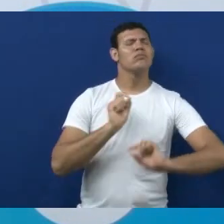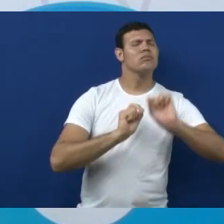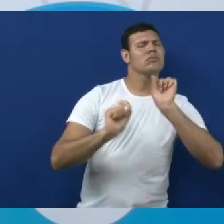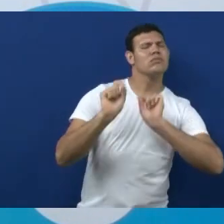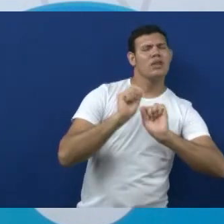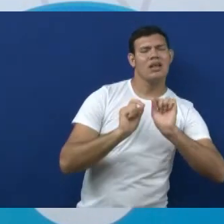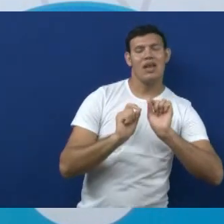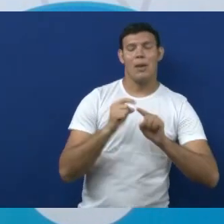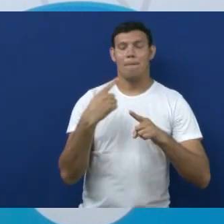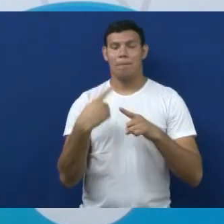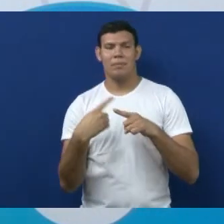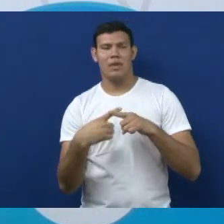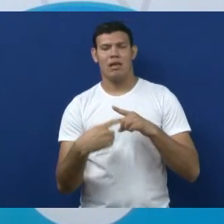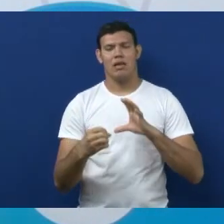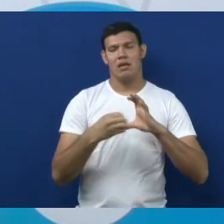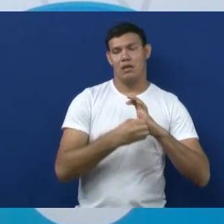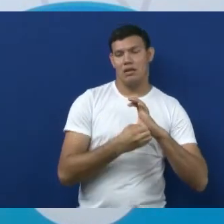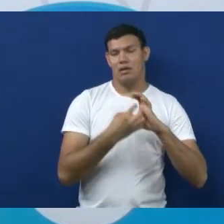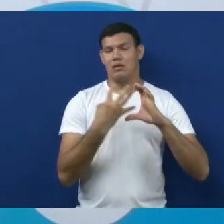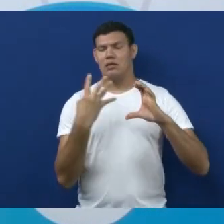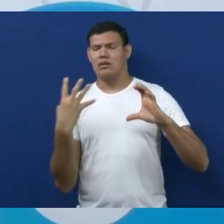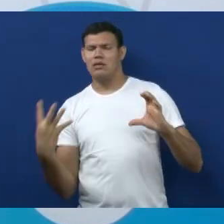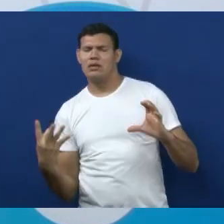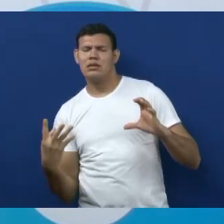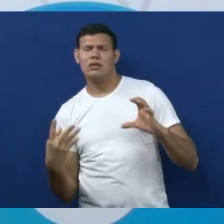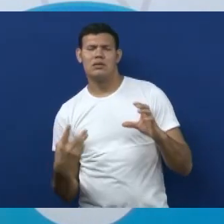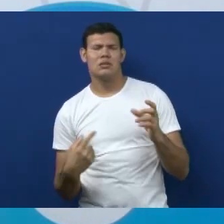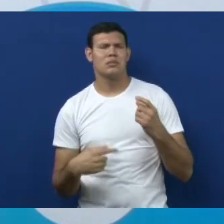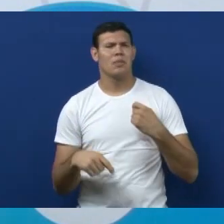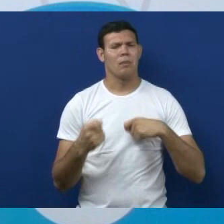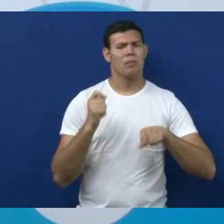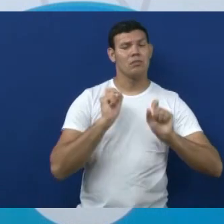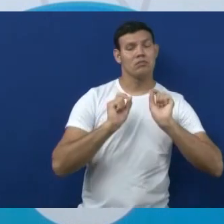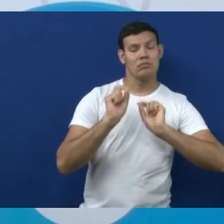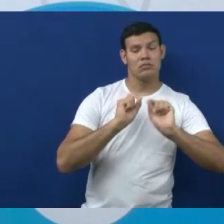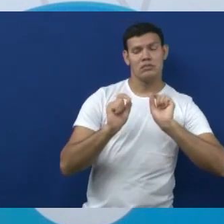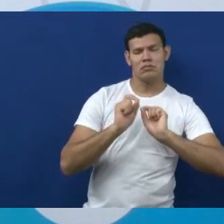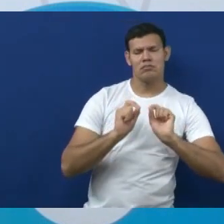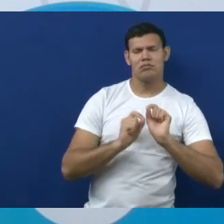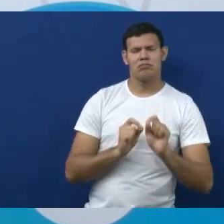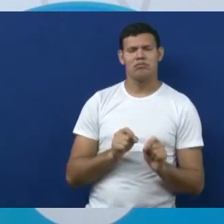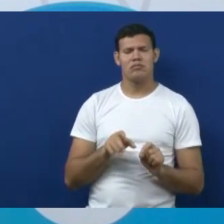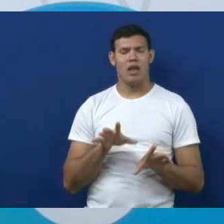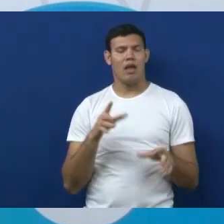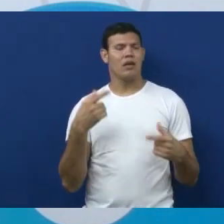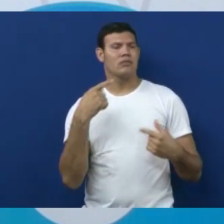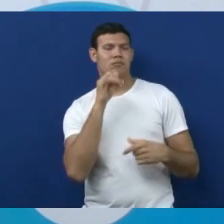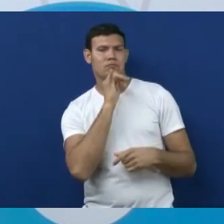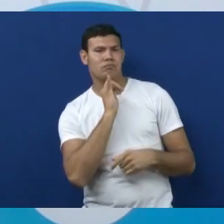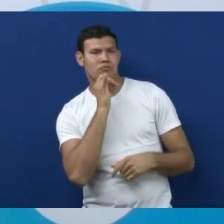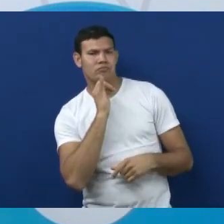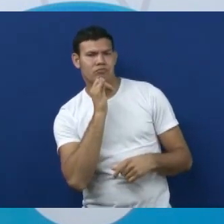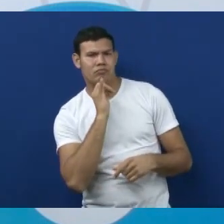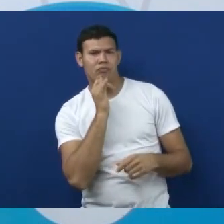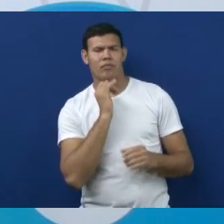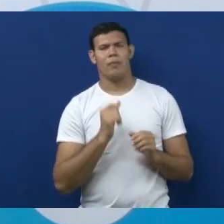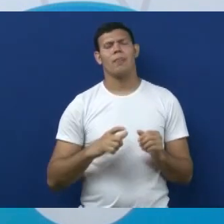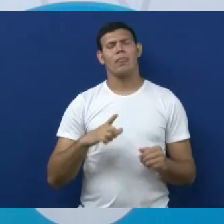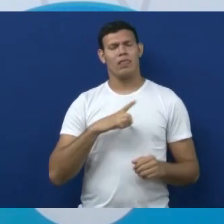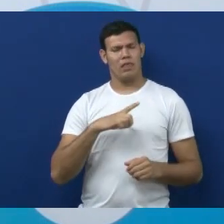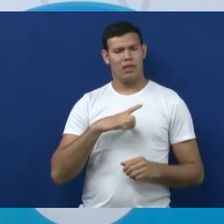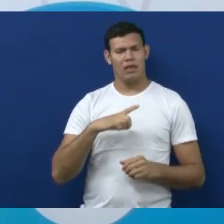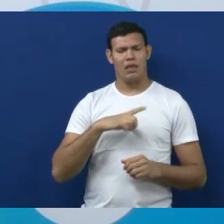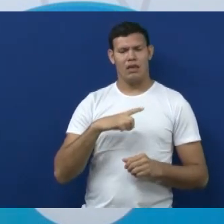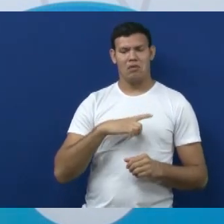a capacidade de fazer com que os nossos sentidos eles sejam aguçados. Por exemplo, tem matérias